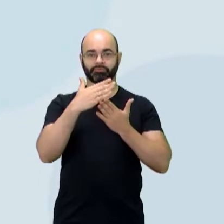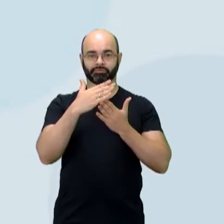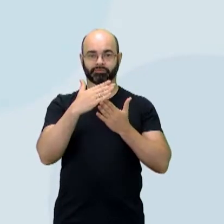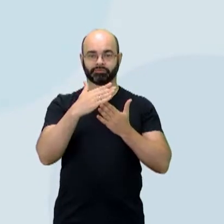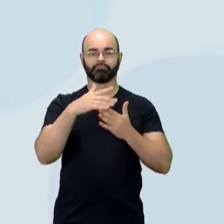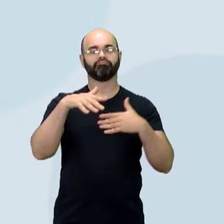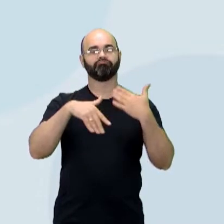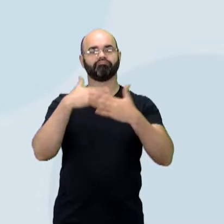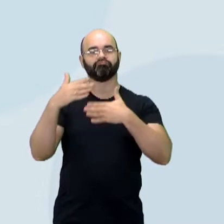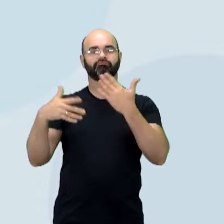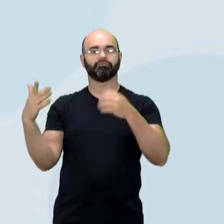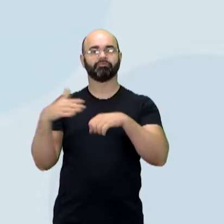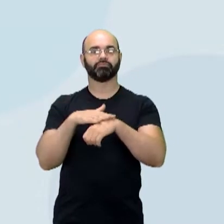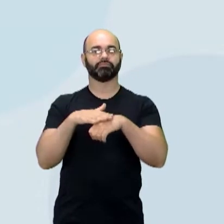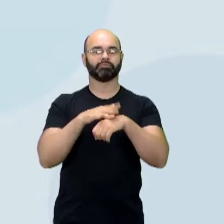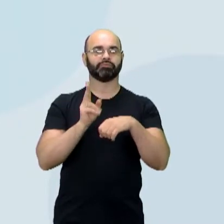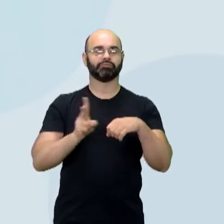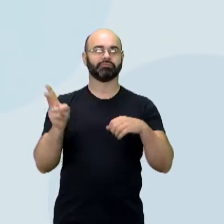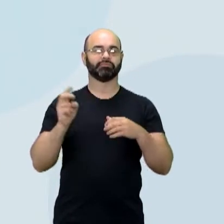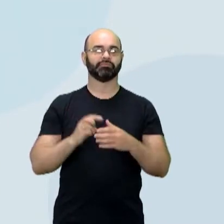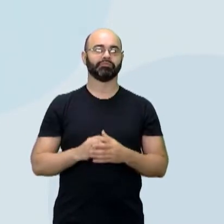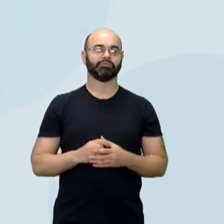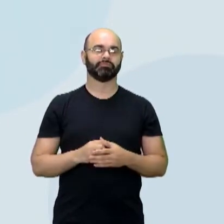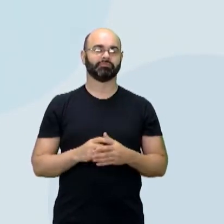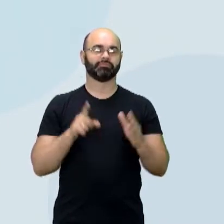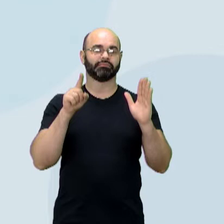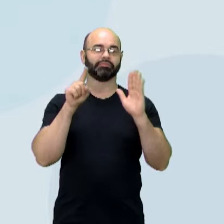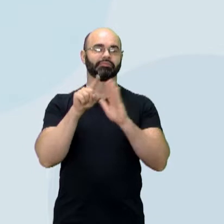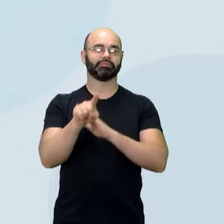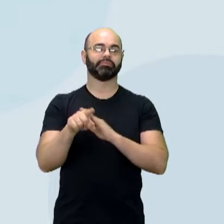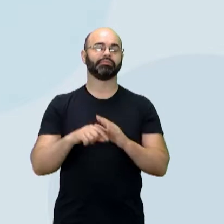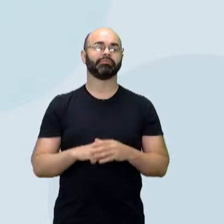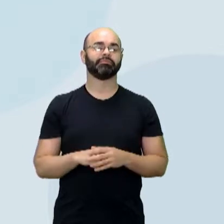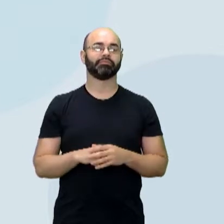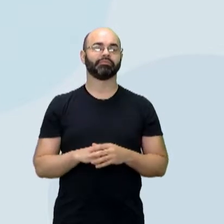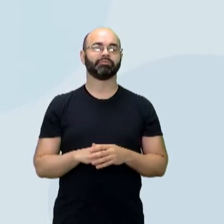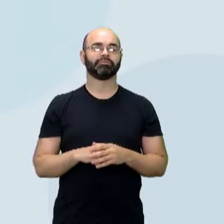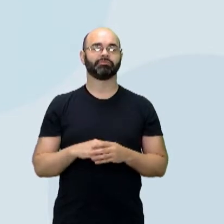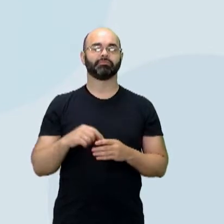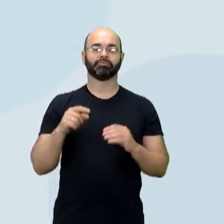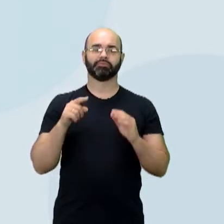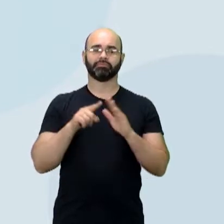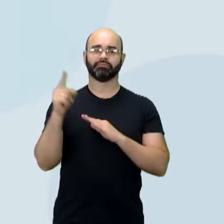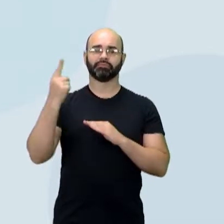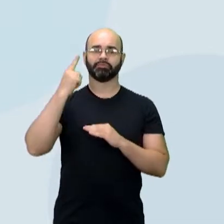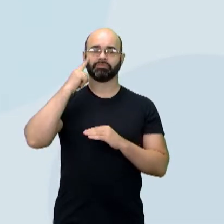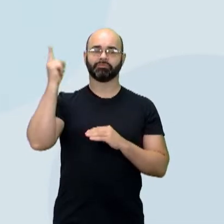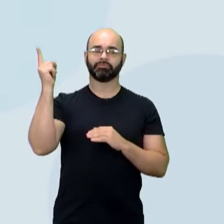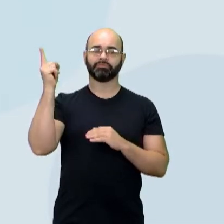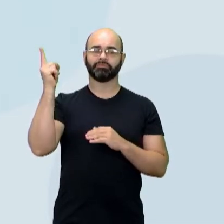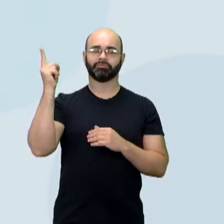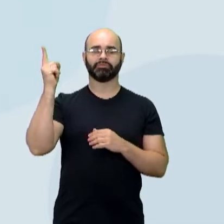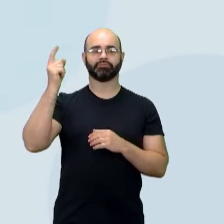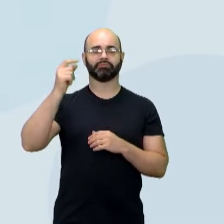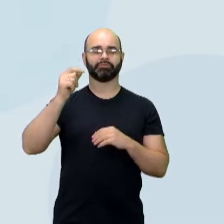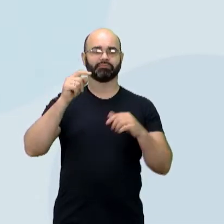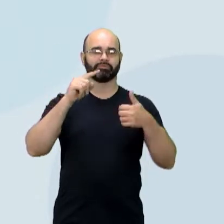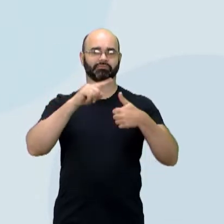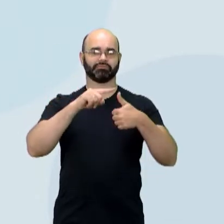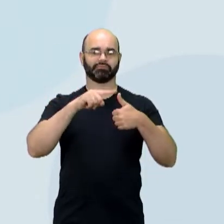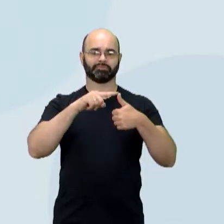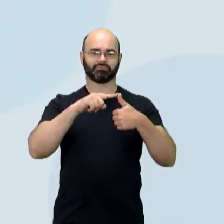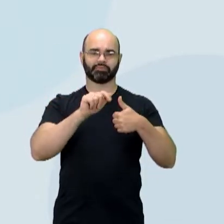descoberta. Então vamos voltar lá, ó, a pergunta. Olha, e é a primeira, a descoberta de água líquida. Se